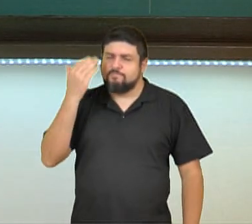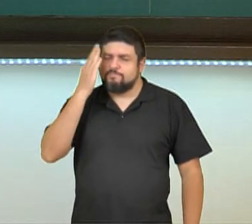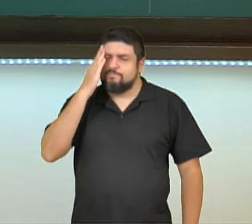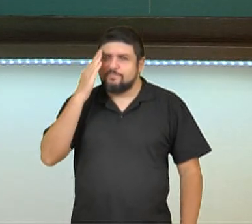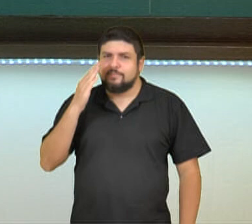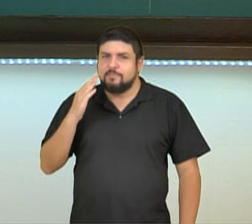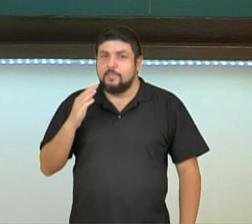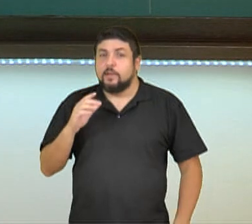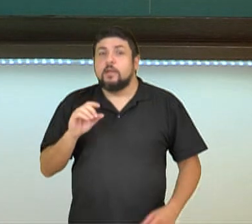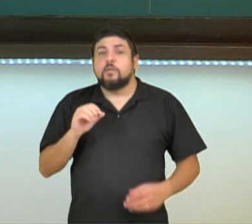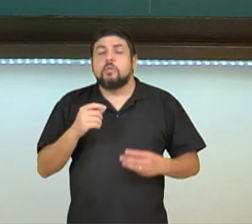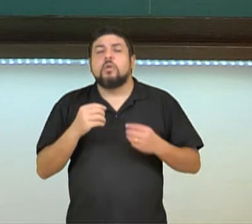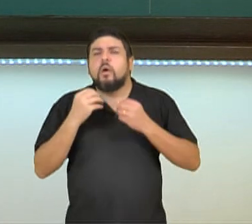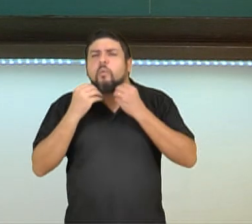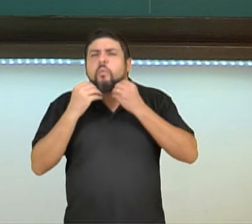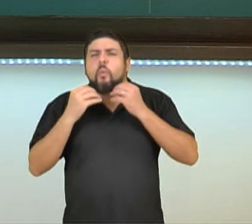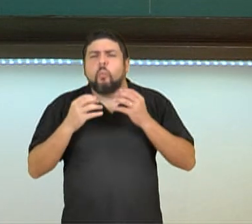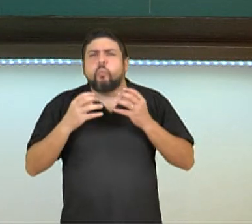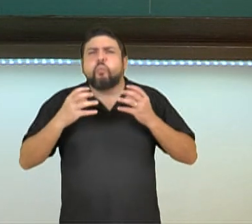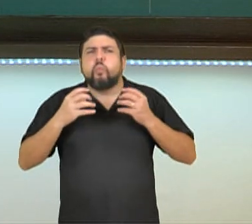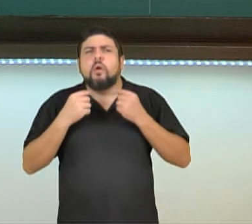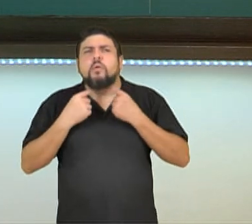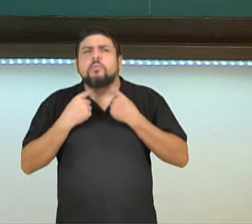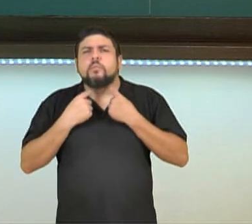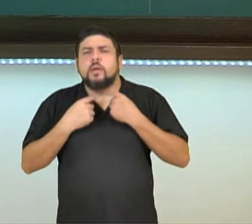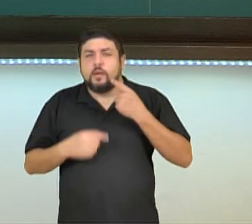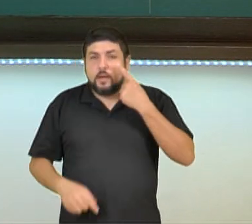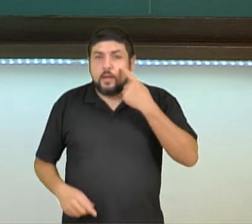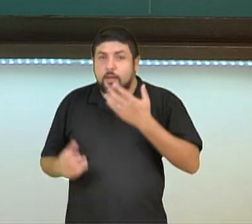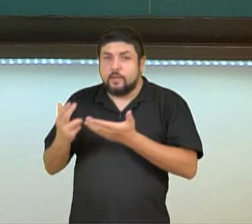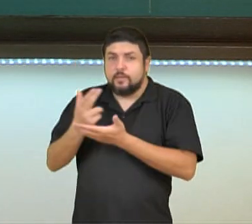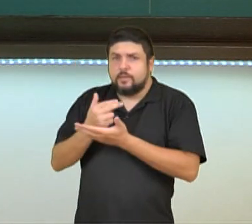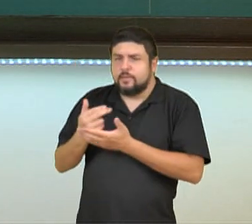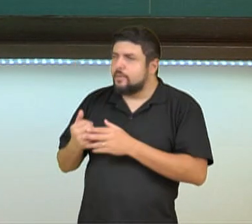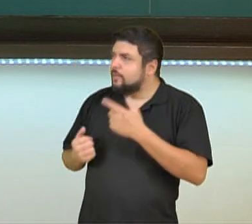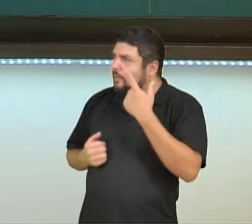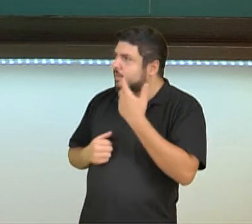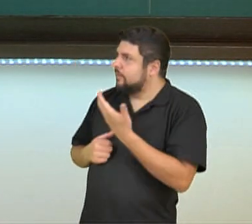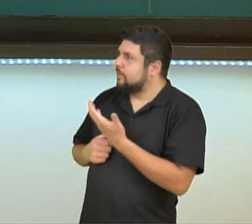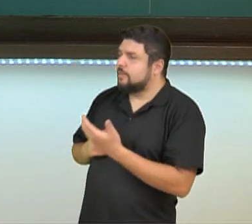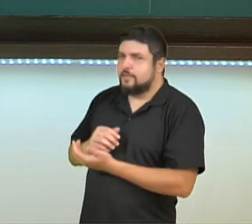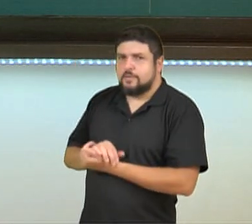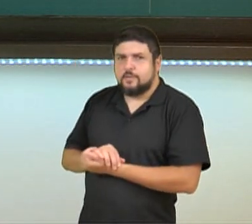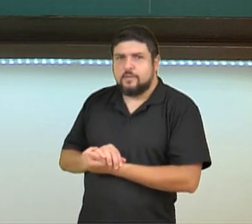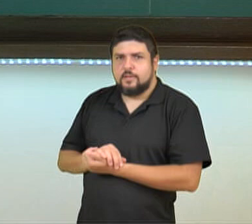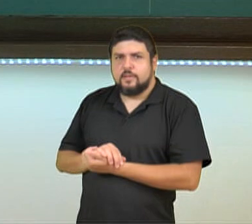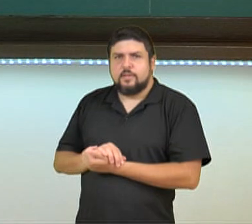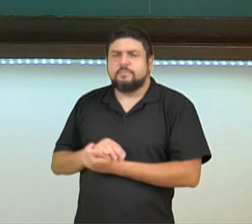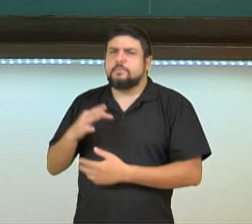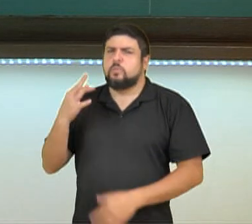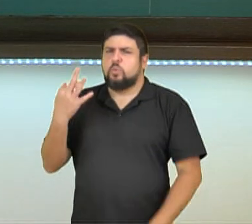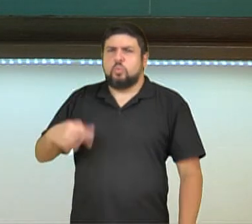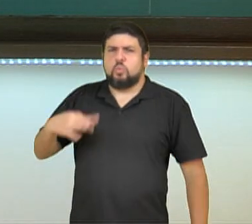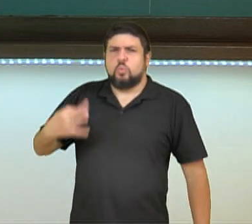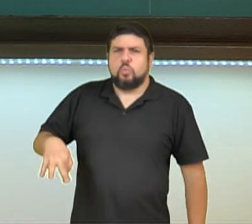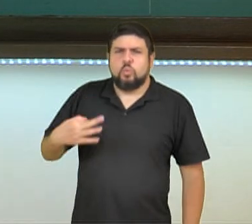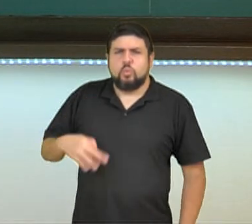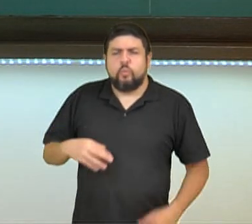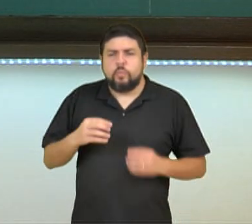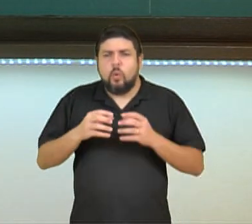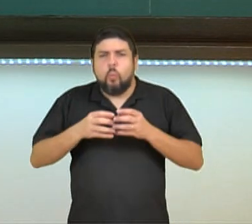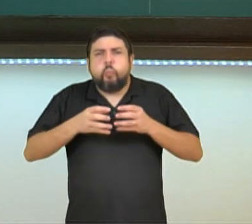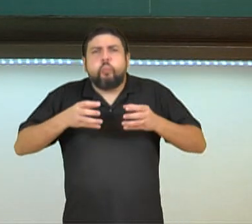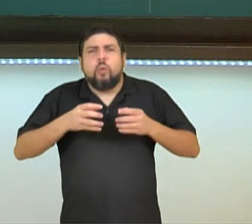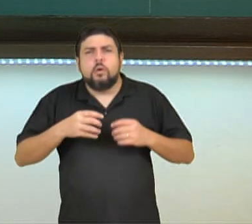as amígdalas estão inflamadas, infeccionadas, dói muito, né? Elas ficam muito inchadas. Então, aquela